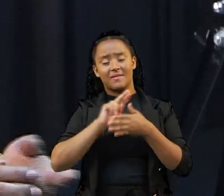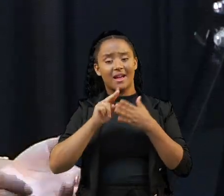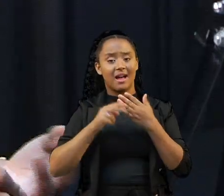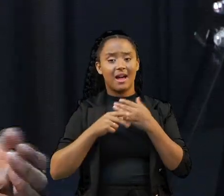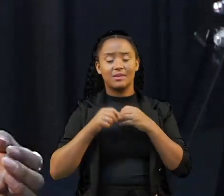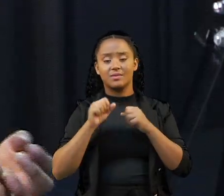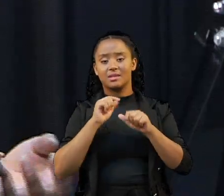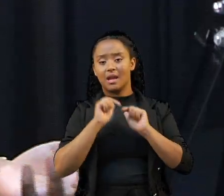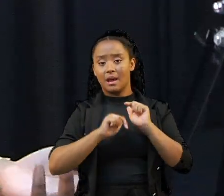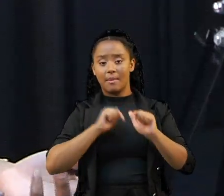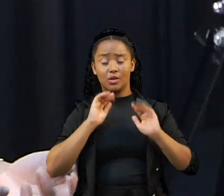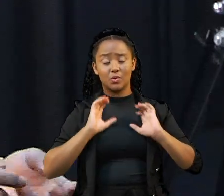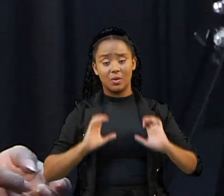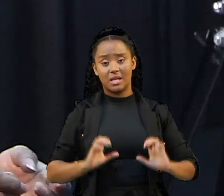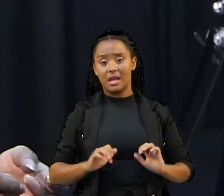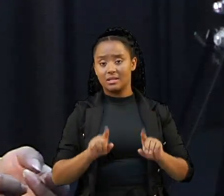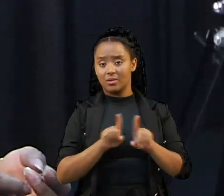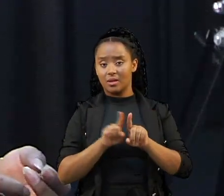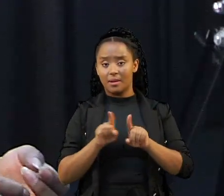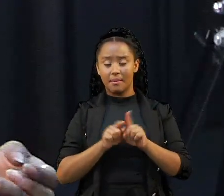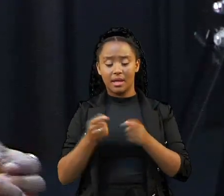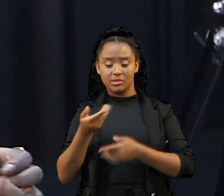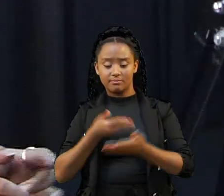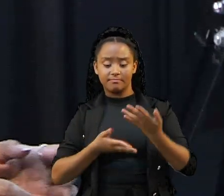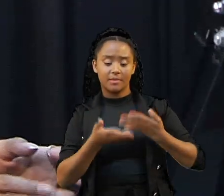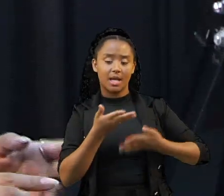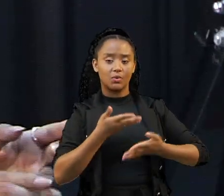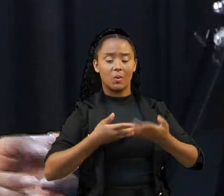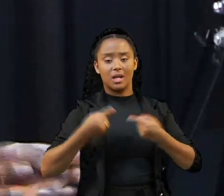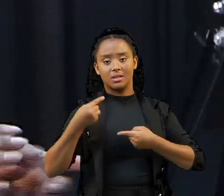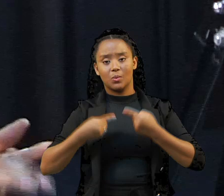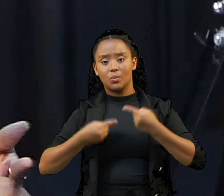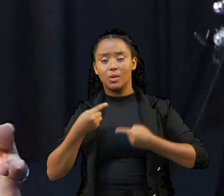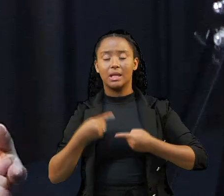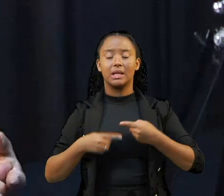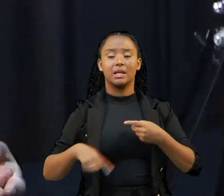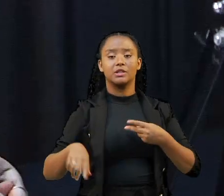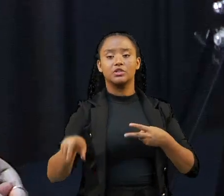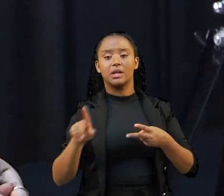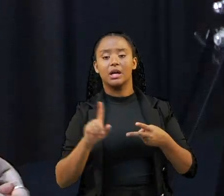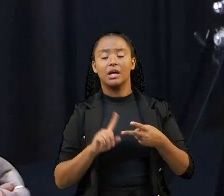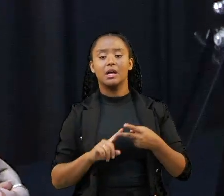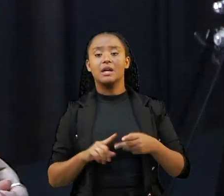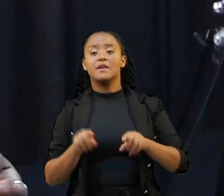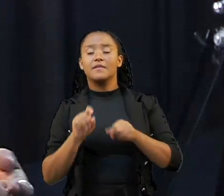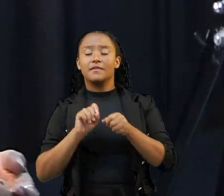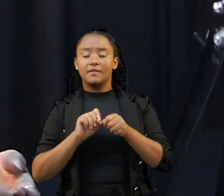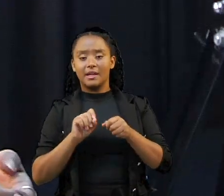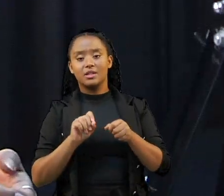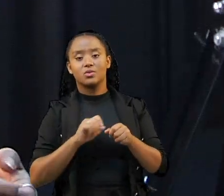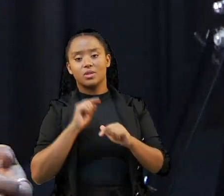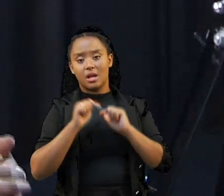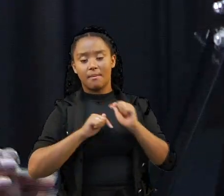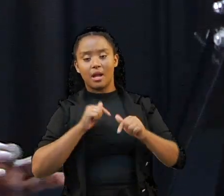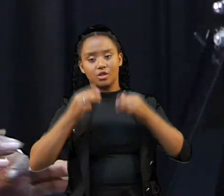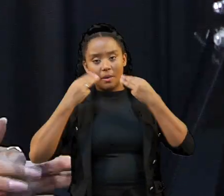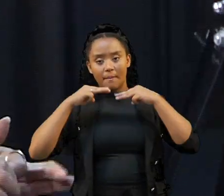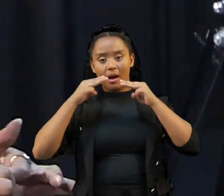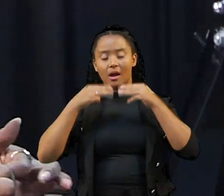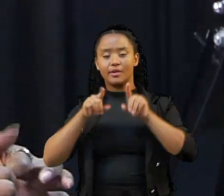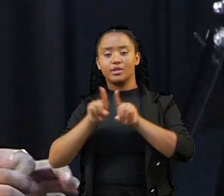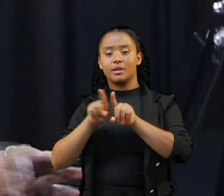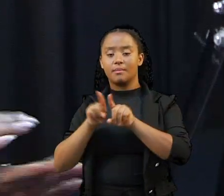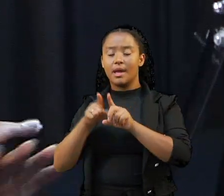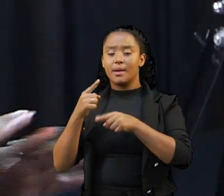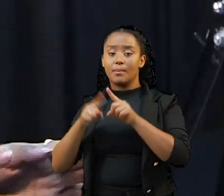de coordenação, fiz muito trabalho de articulação política, os meus trabalhos de marketing também,